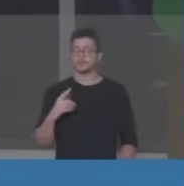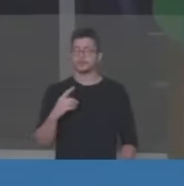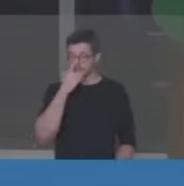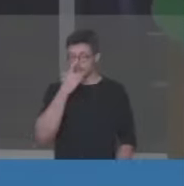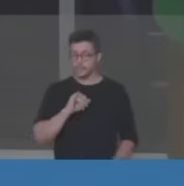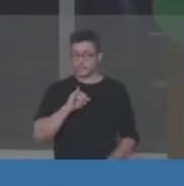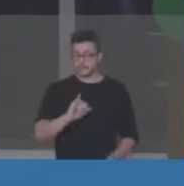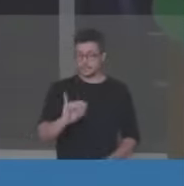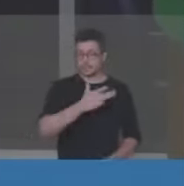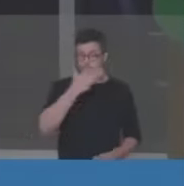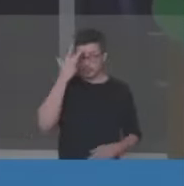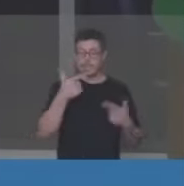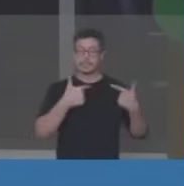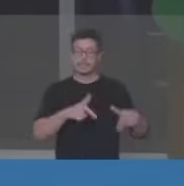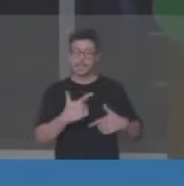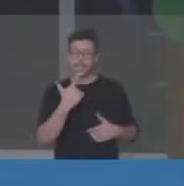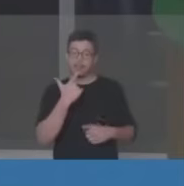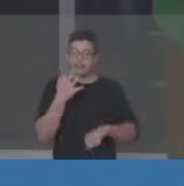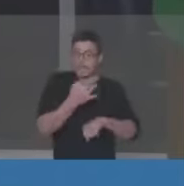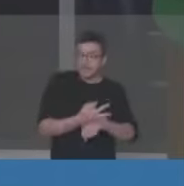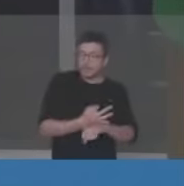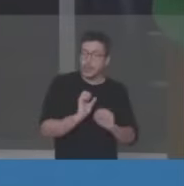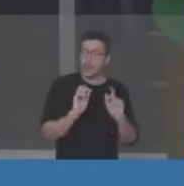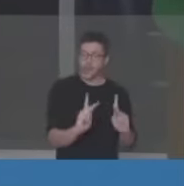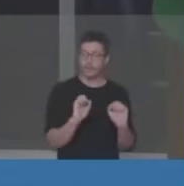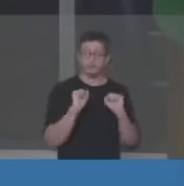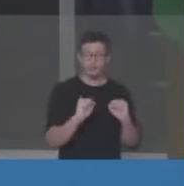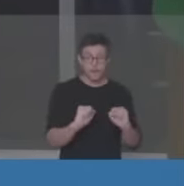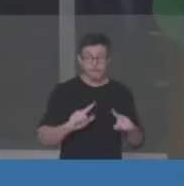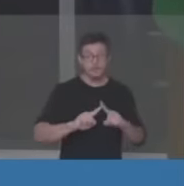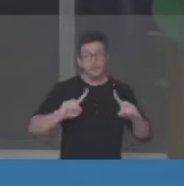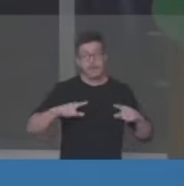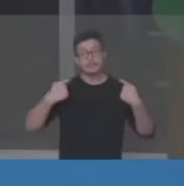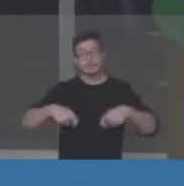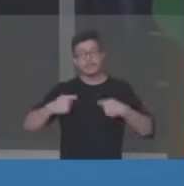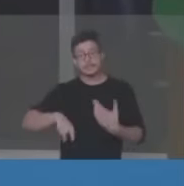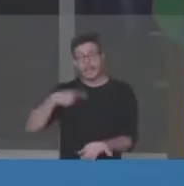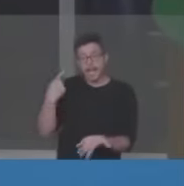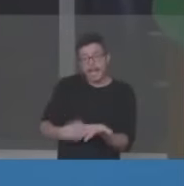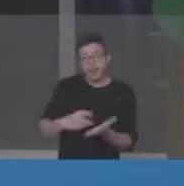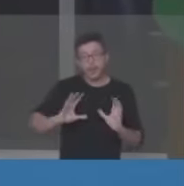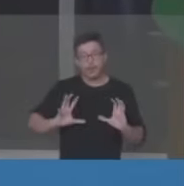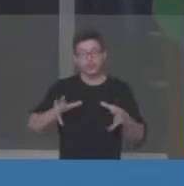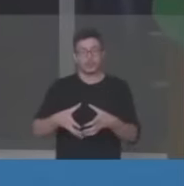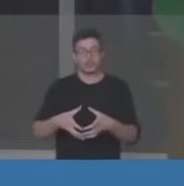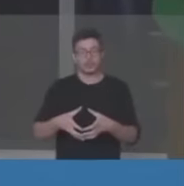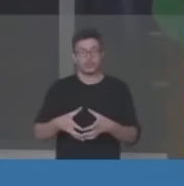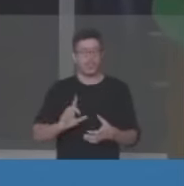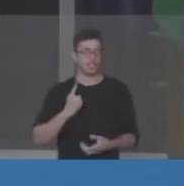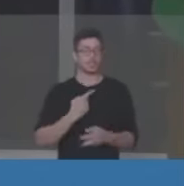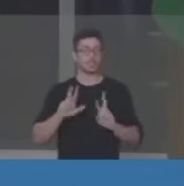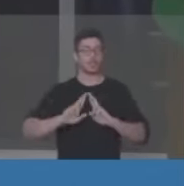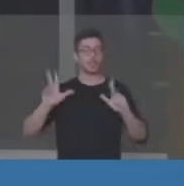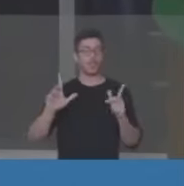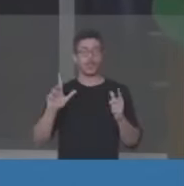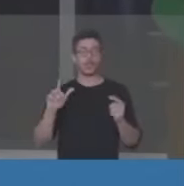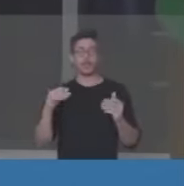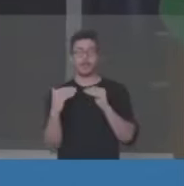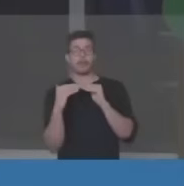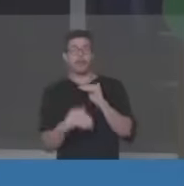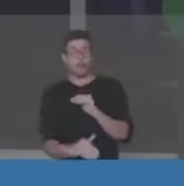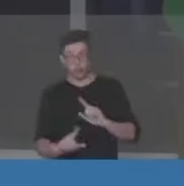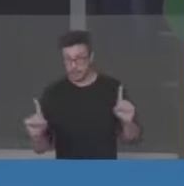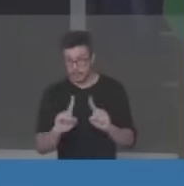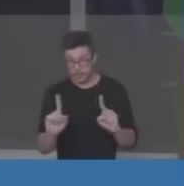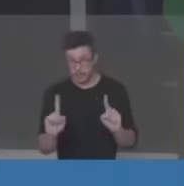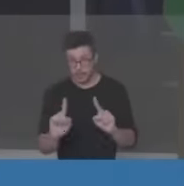Se a pessoa trabalha no feriado, pode trabalhar no feriado, contanto que tenha acordo coletivo. Ninguém é contra trabalhar no feriado. É bom que se